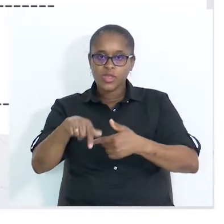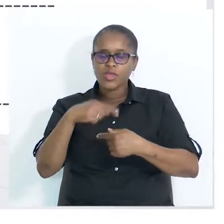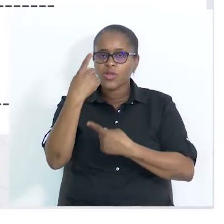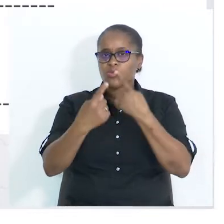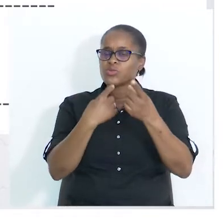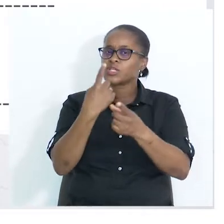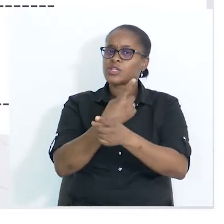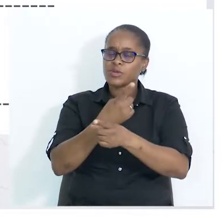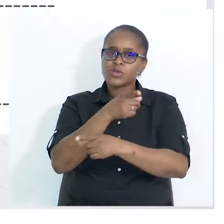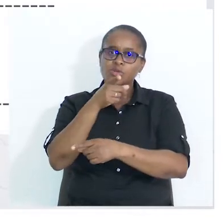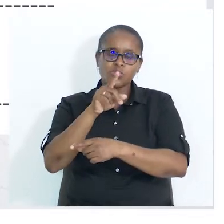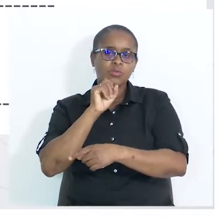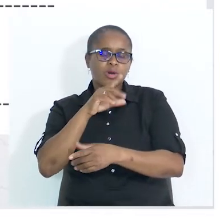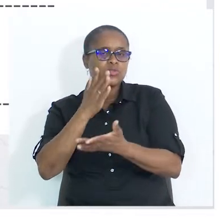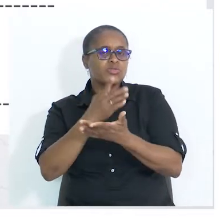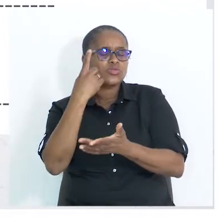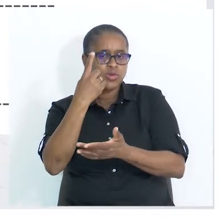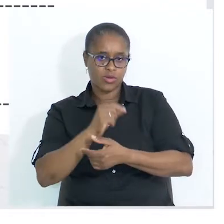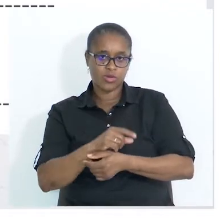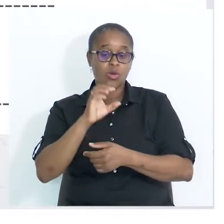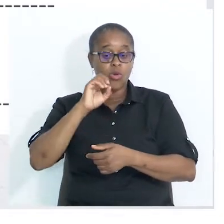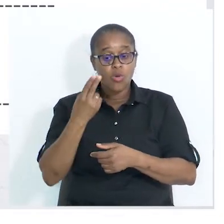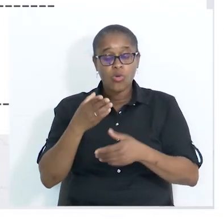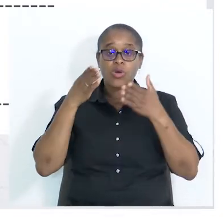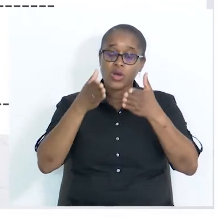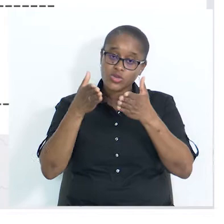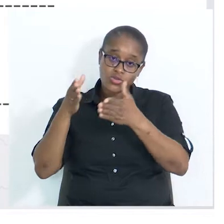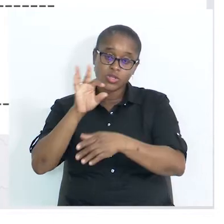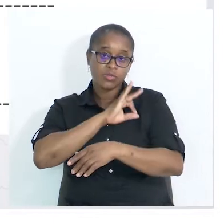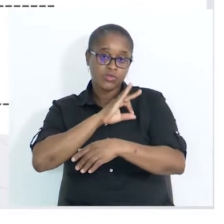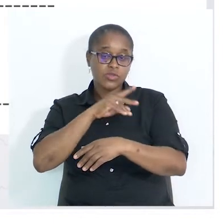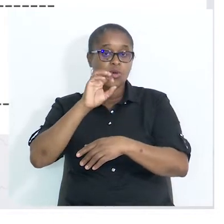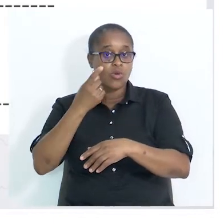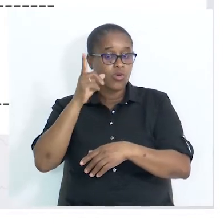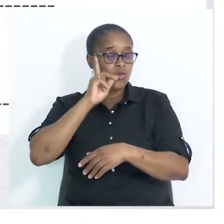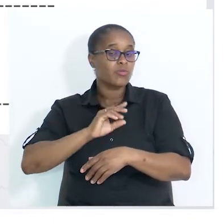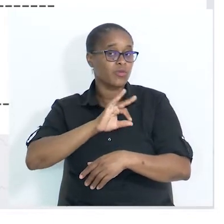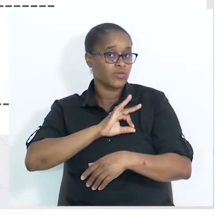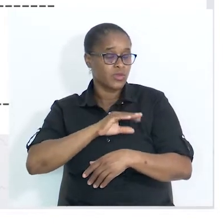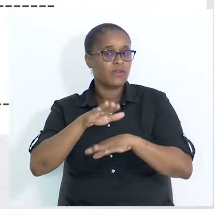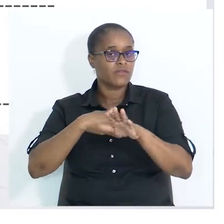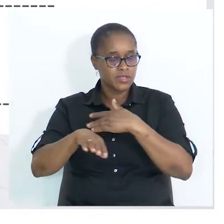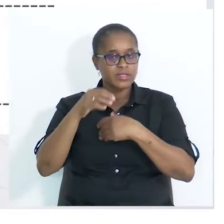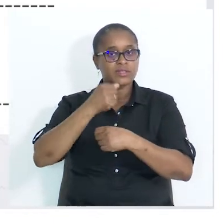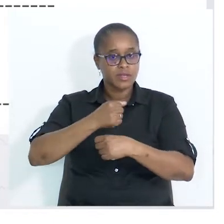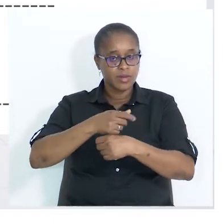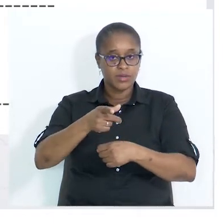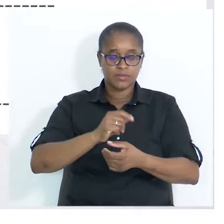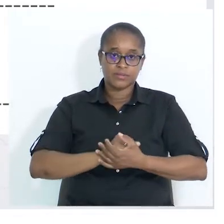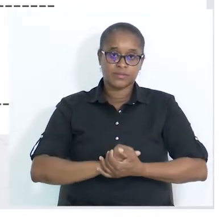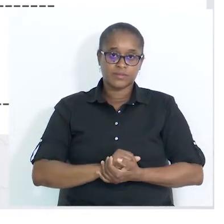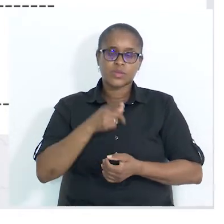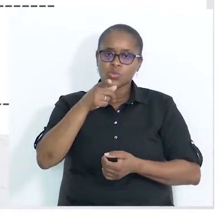alguns elementos que tu podes sozinho ou então com a ajuda da tua professora ou do teu professor fazer essa linha de exercitação.